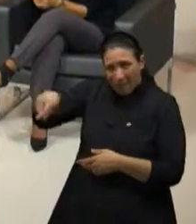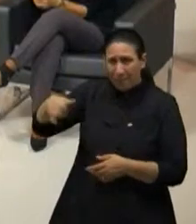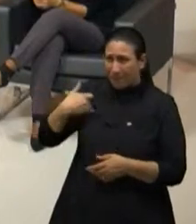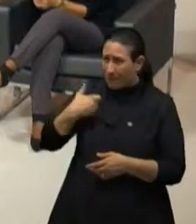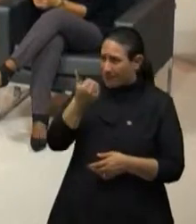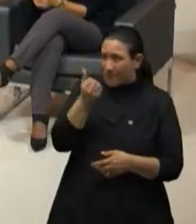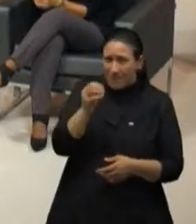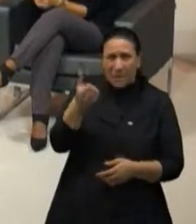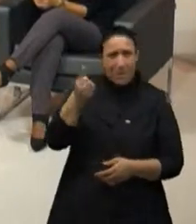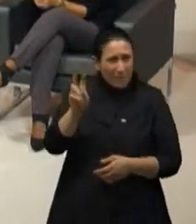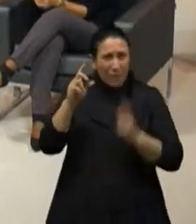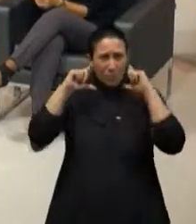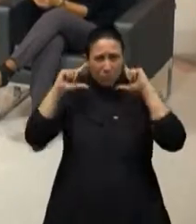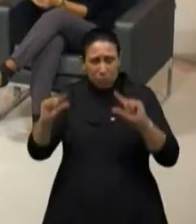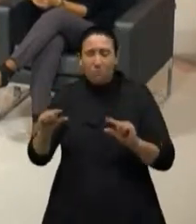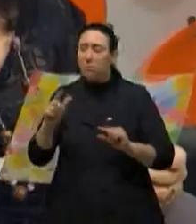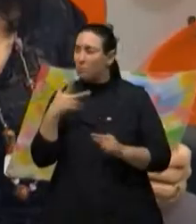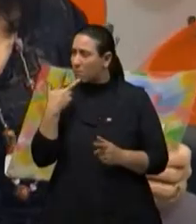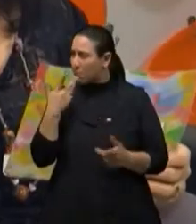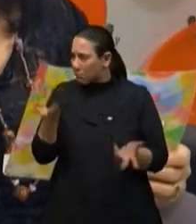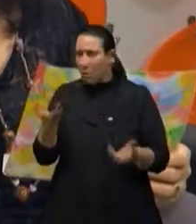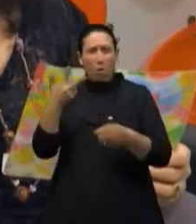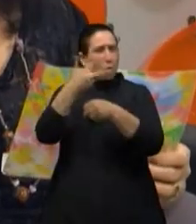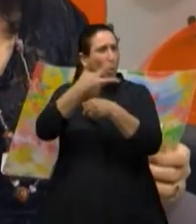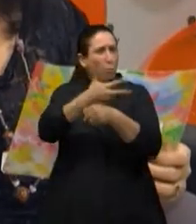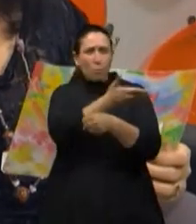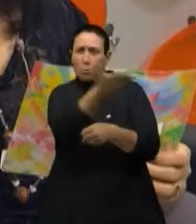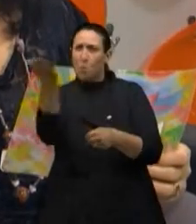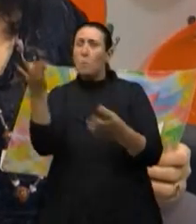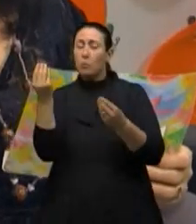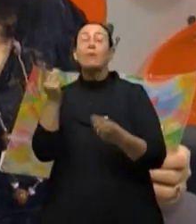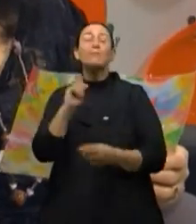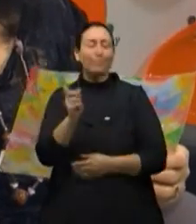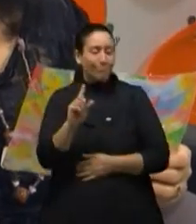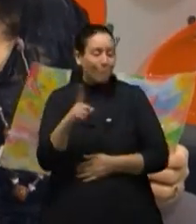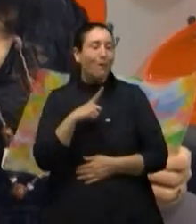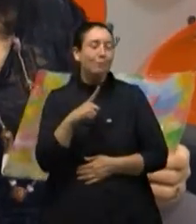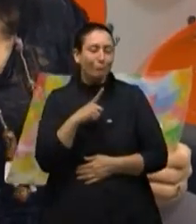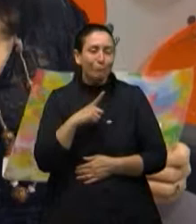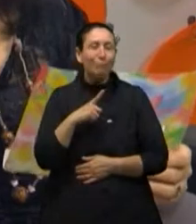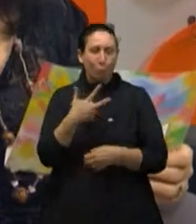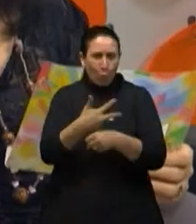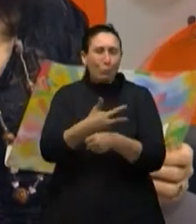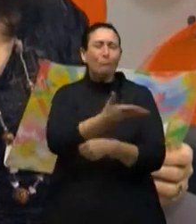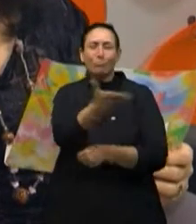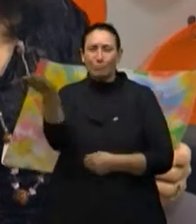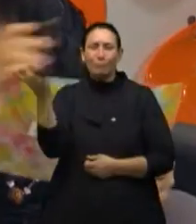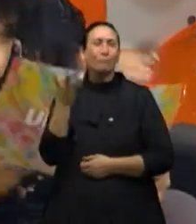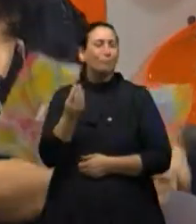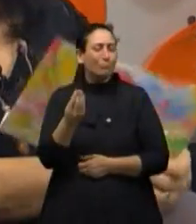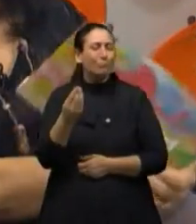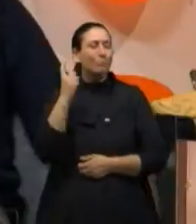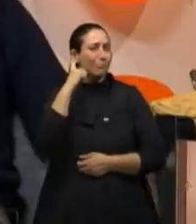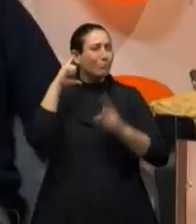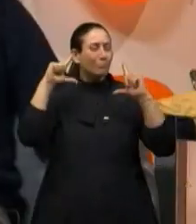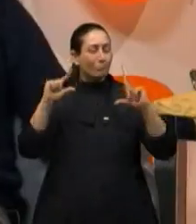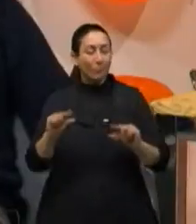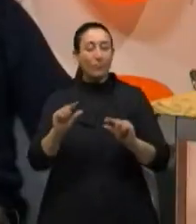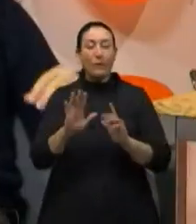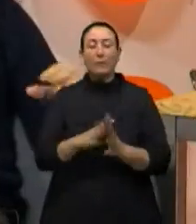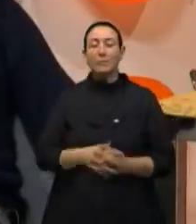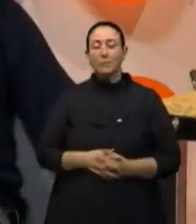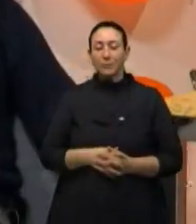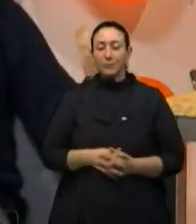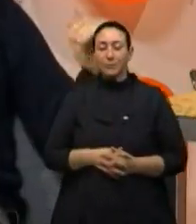geração vai ter antes então os idosos de hoje não t tantos problemas tem tem bastante vamos falar um pouquinho deles vamos vamos então assim